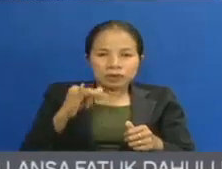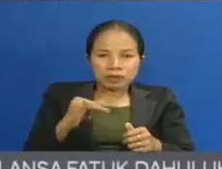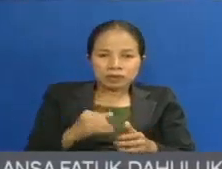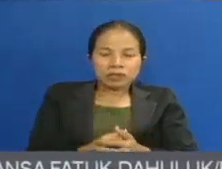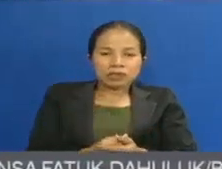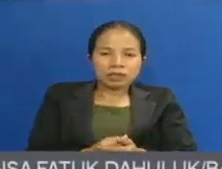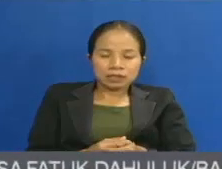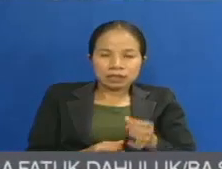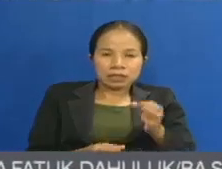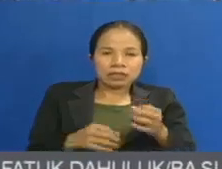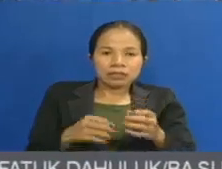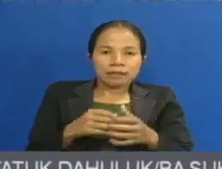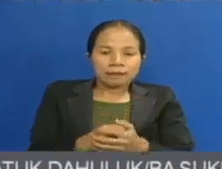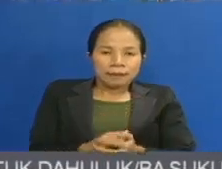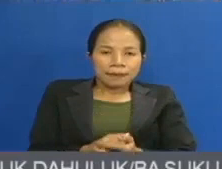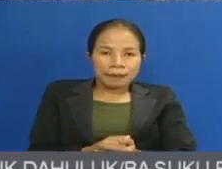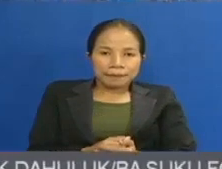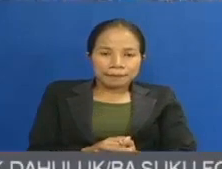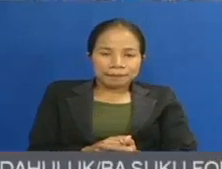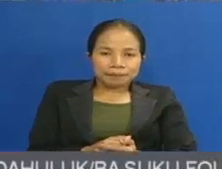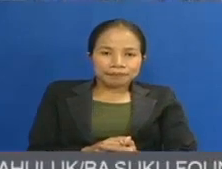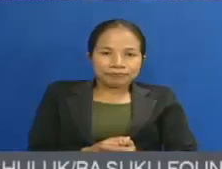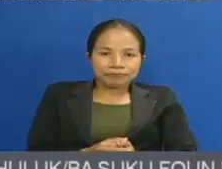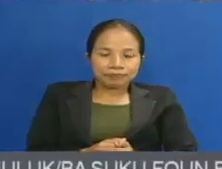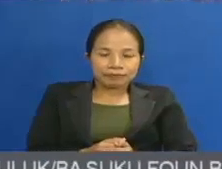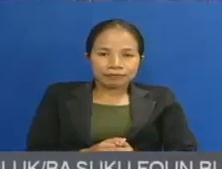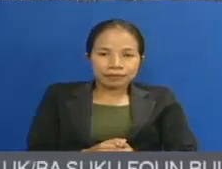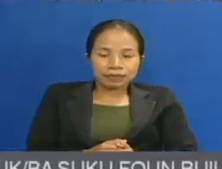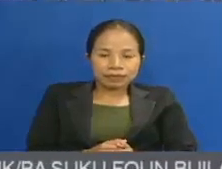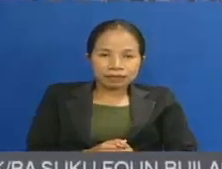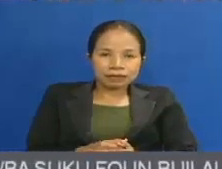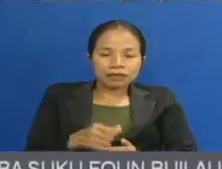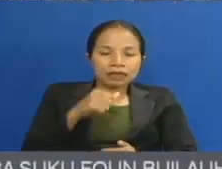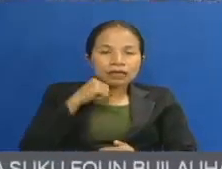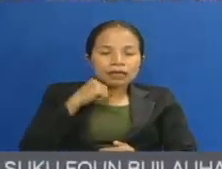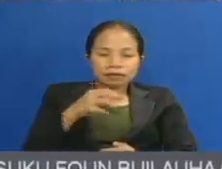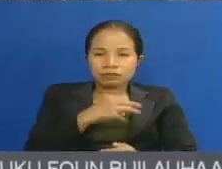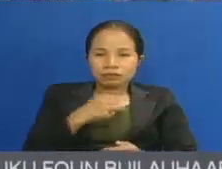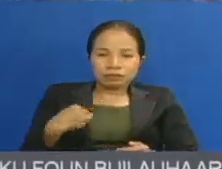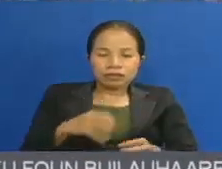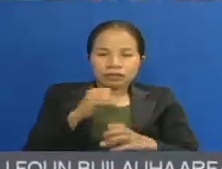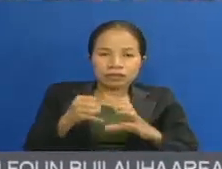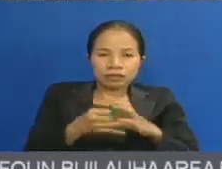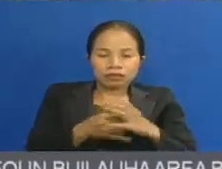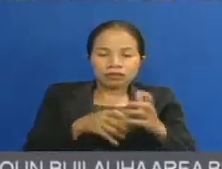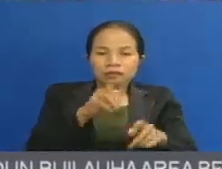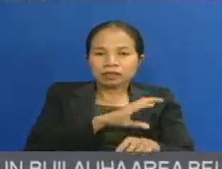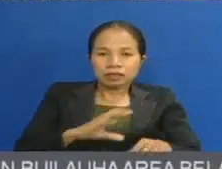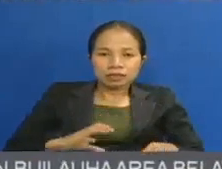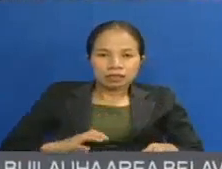Silva, encarregado do negócio Santa Sé, Monsenhor Marcos Prisi, padre, madre, inclui Rosa